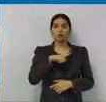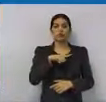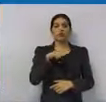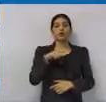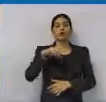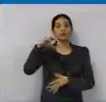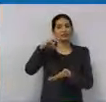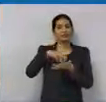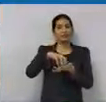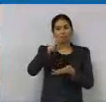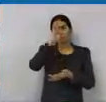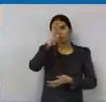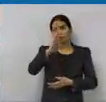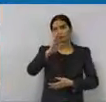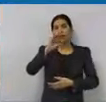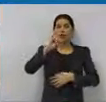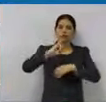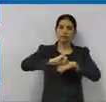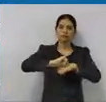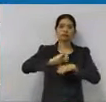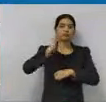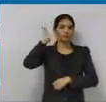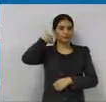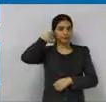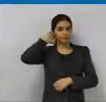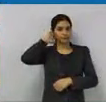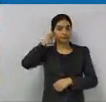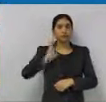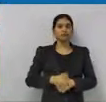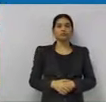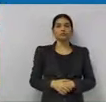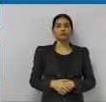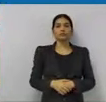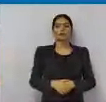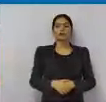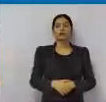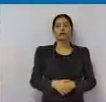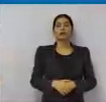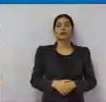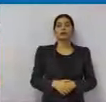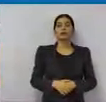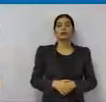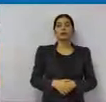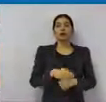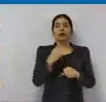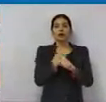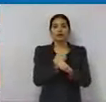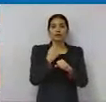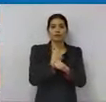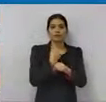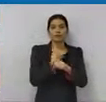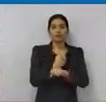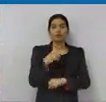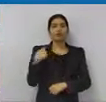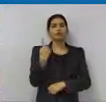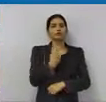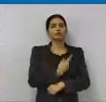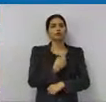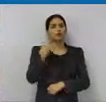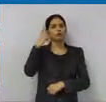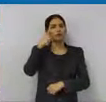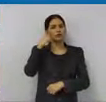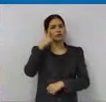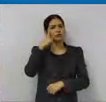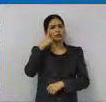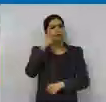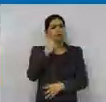nossa cidade, Belém. Então, para essa reforma, a gente pensou principalmente